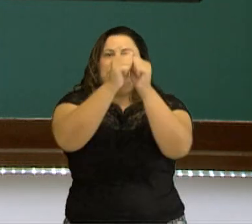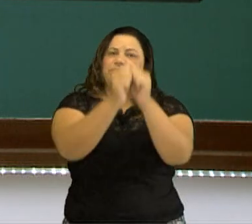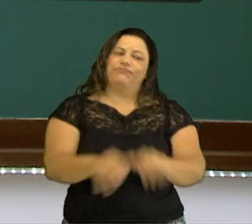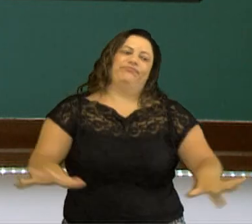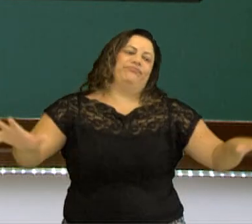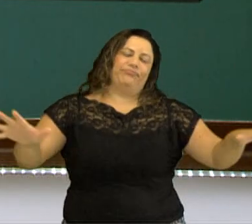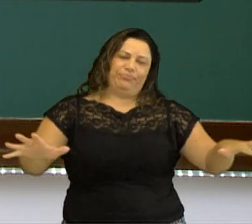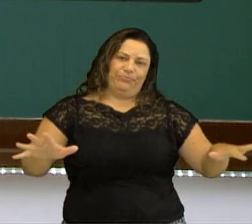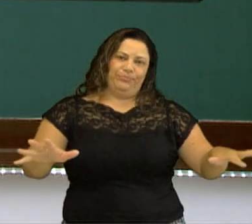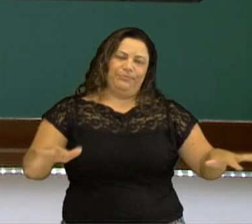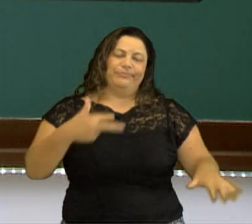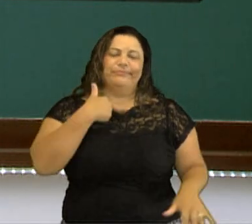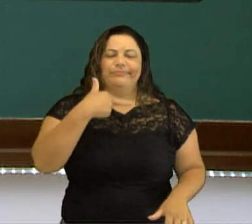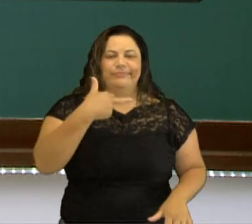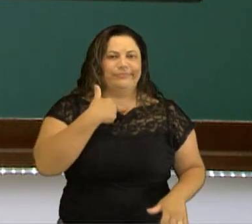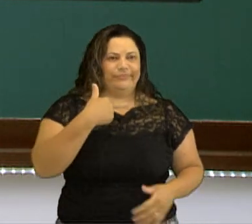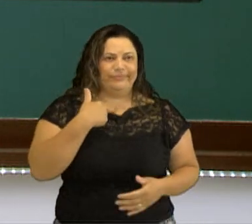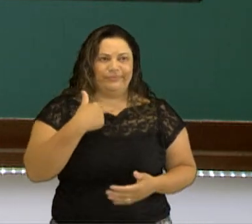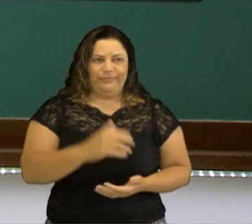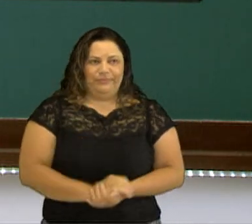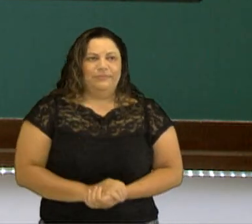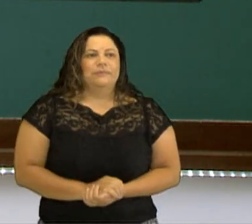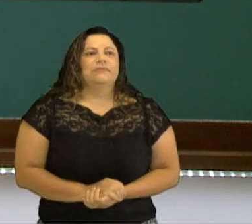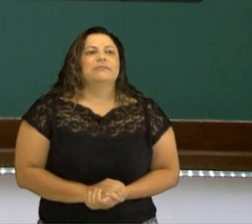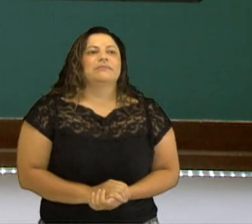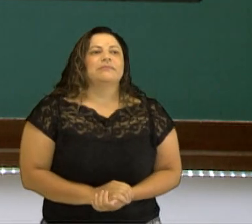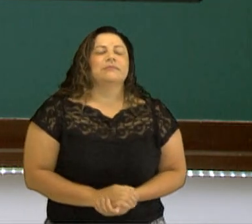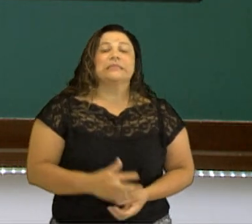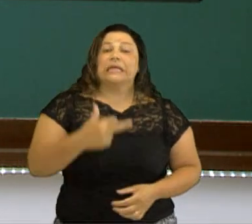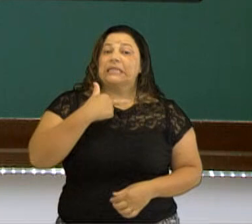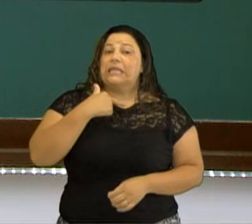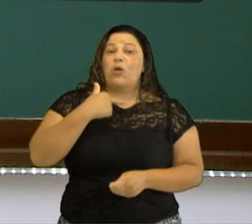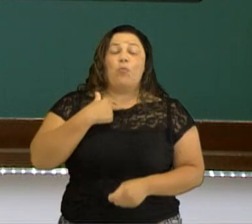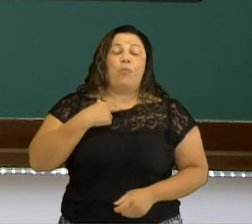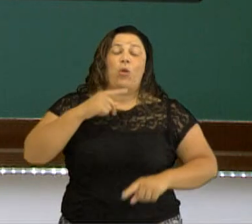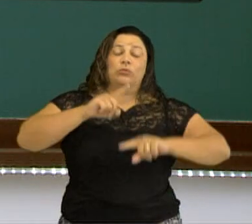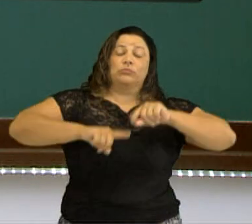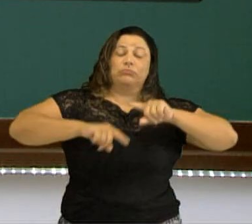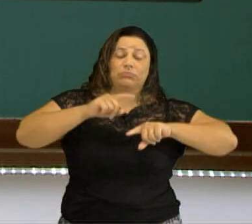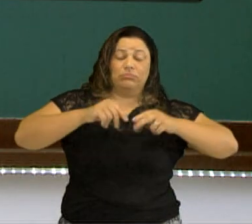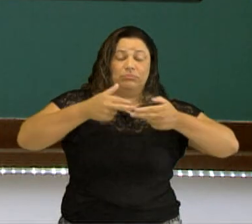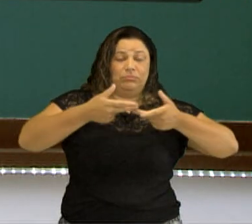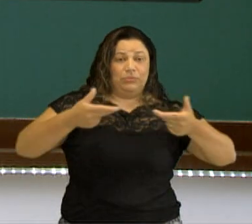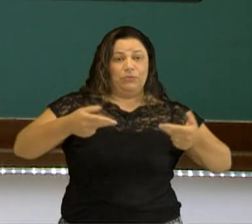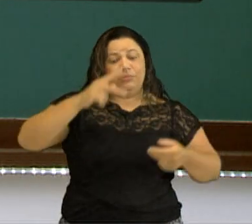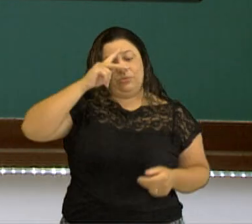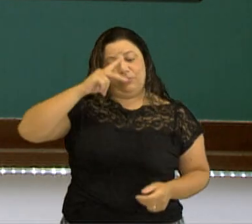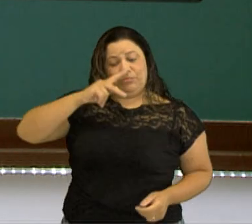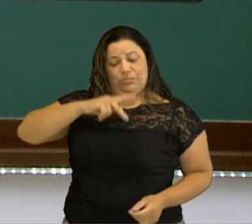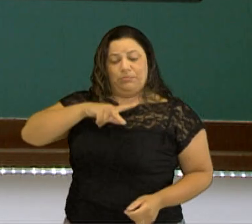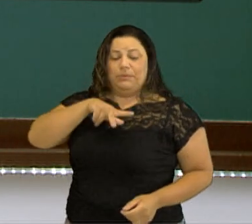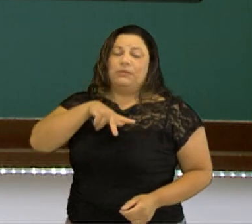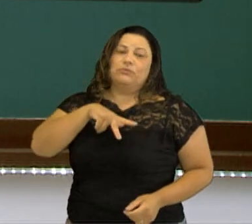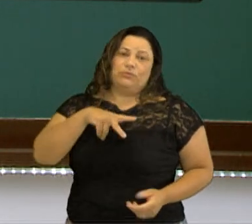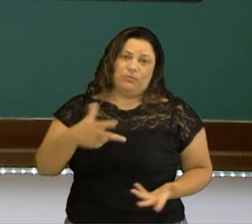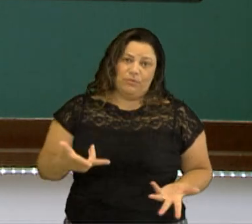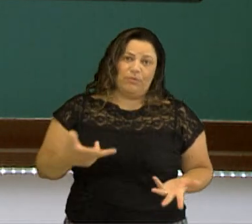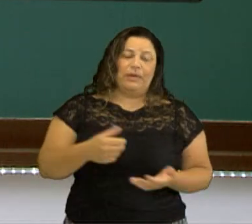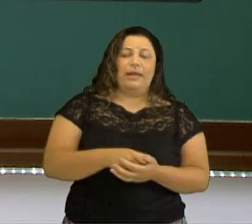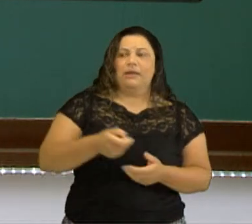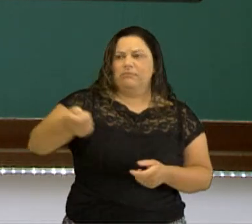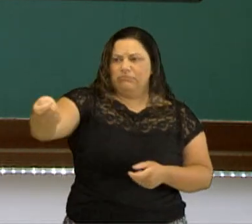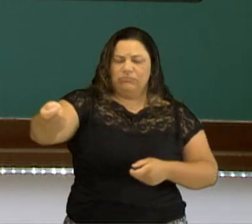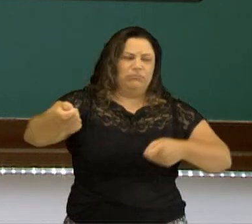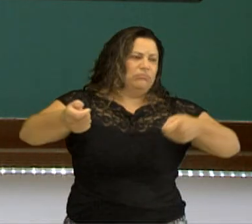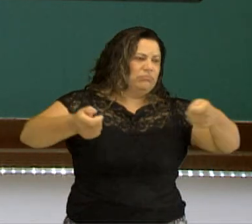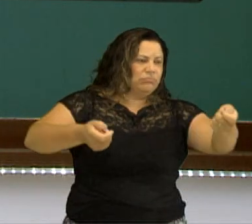ele. Então, não pode. O que não pode, então? Não pode compartilhar objetos pessoais, porque aí você está com um objeto na sua mão, você dá para outra